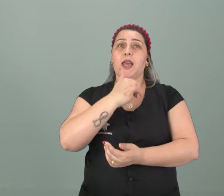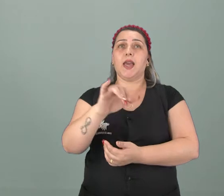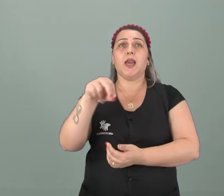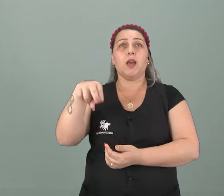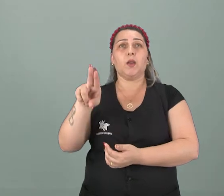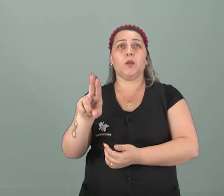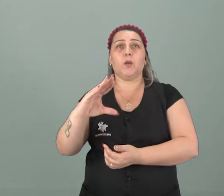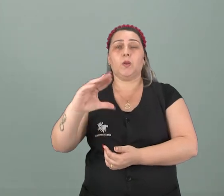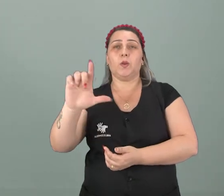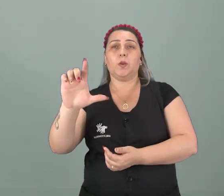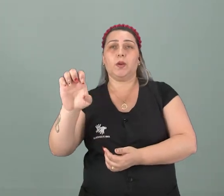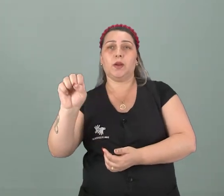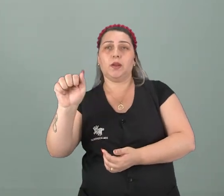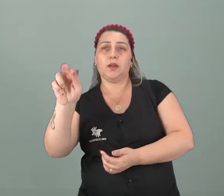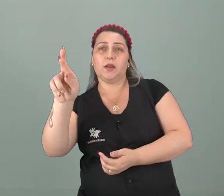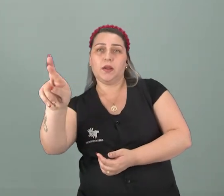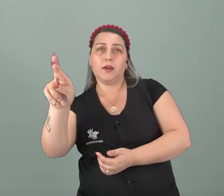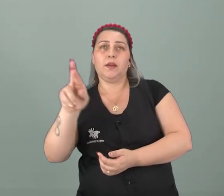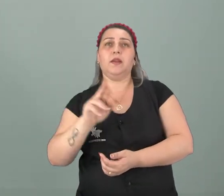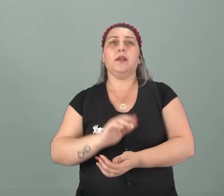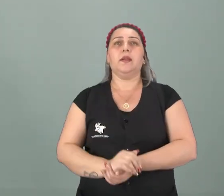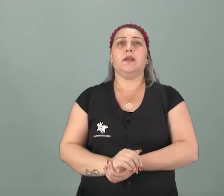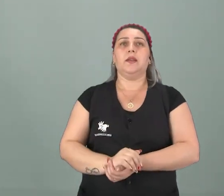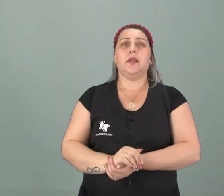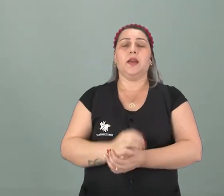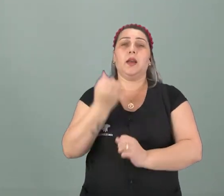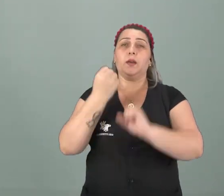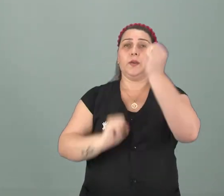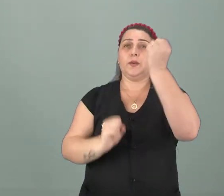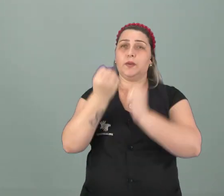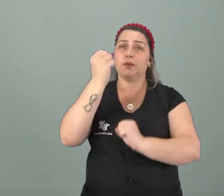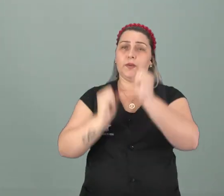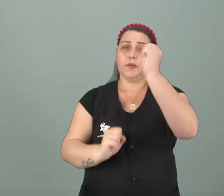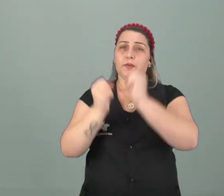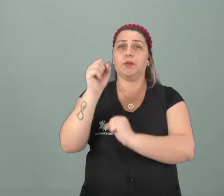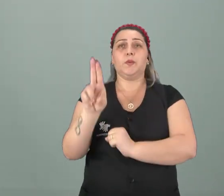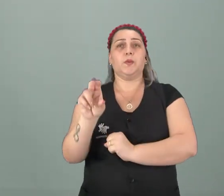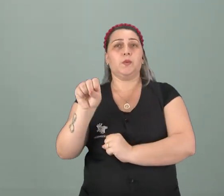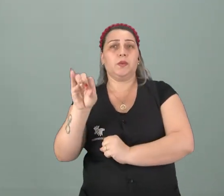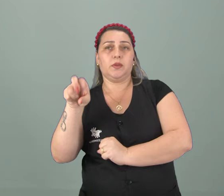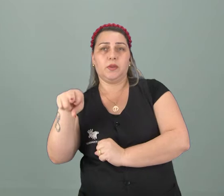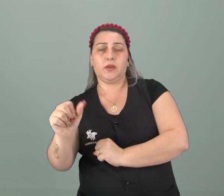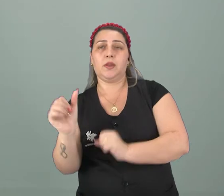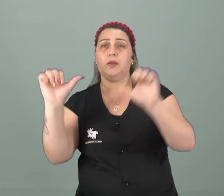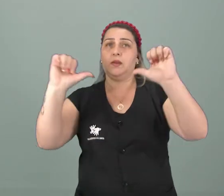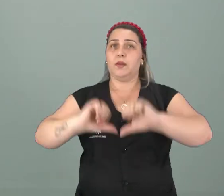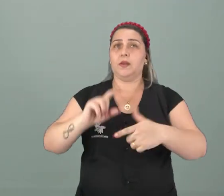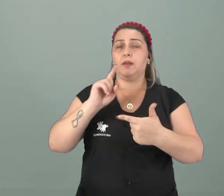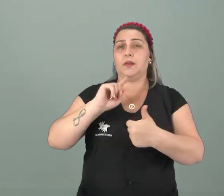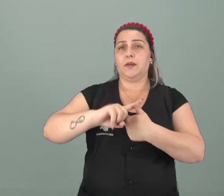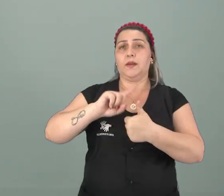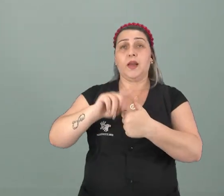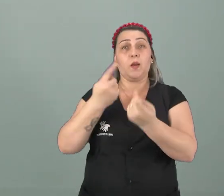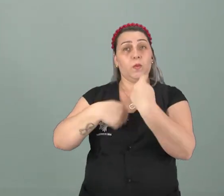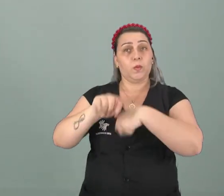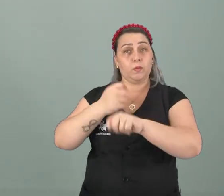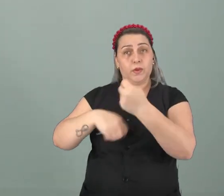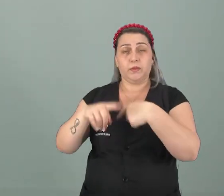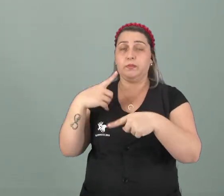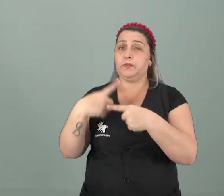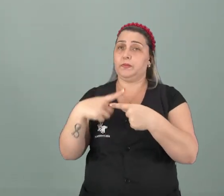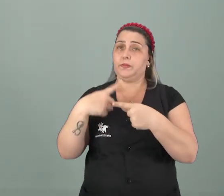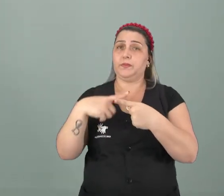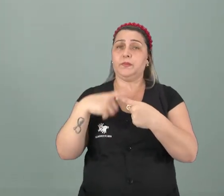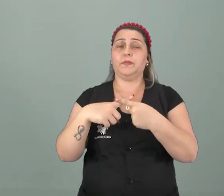Energia nuclear, tá? Na energia nuclear, né, as usinas nucleares, né, os pontos negativos são a questão econômica,